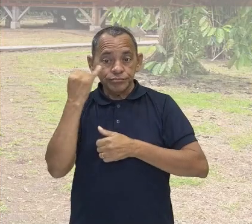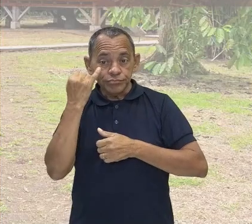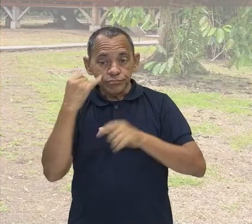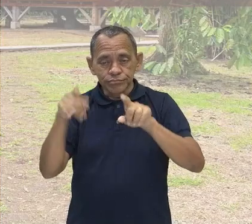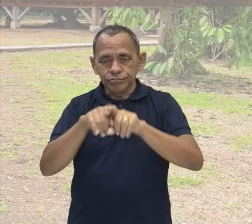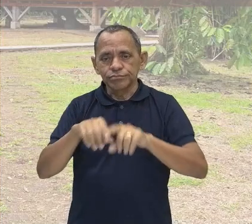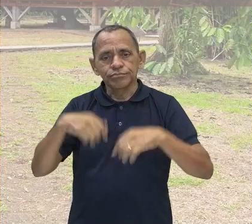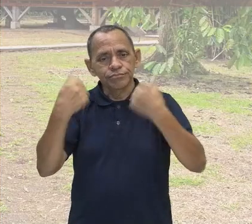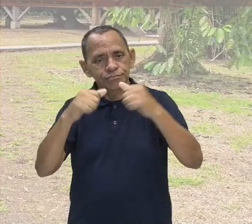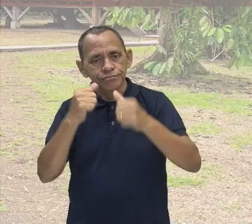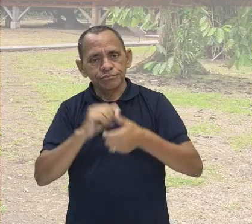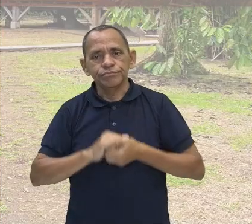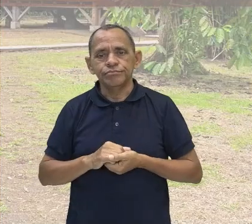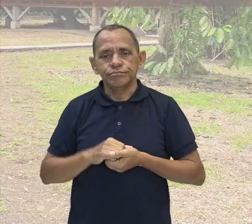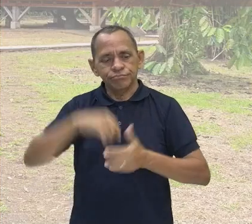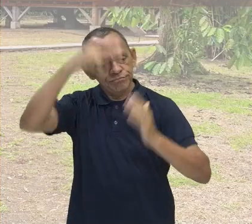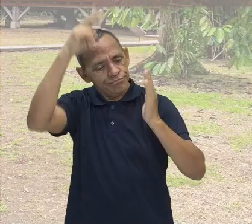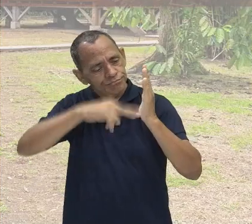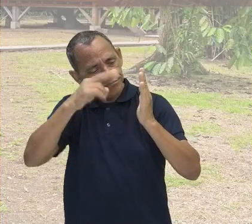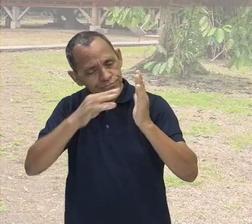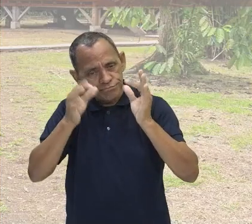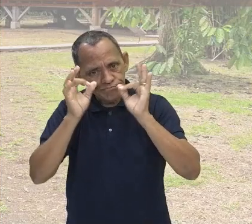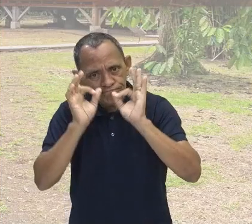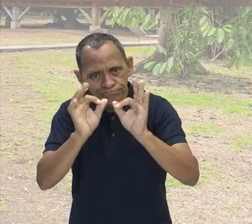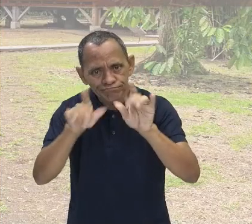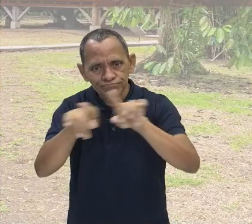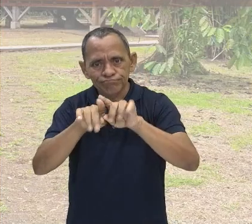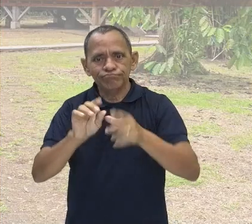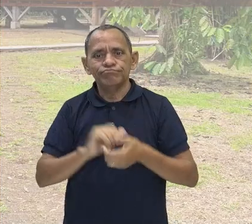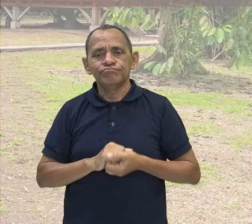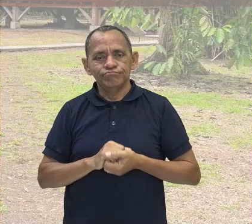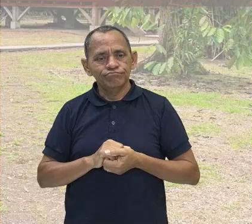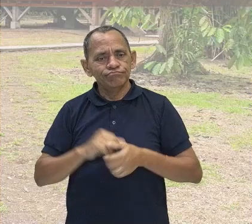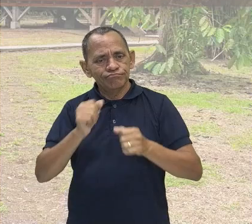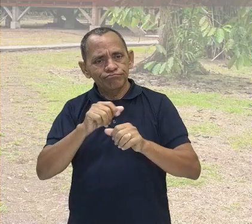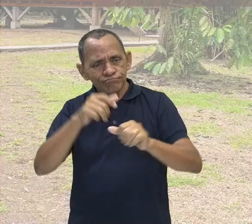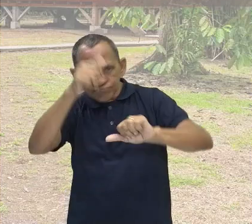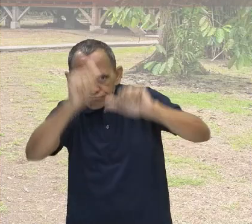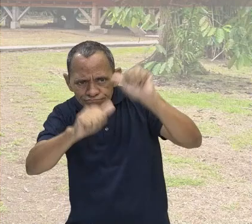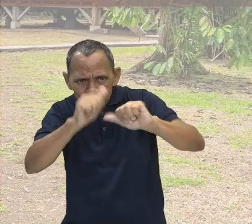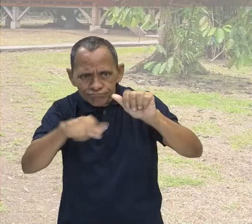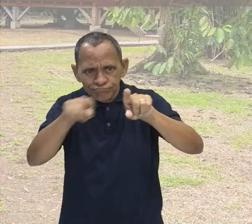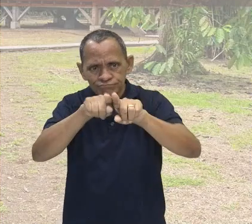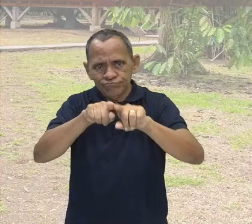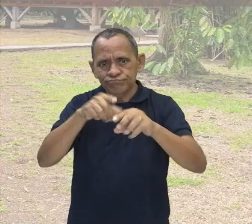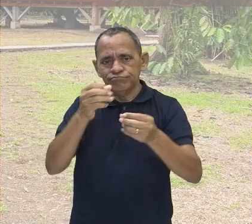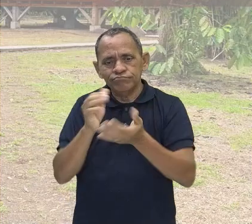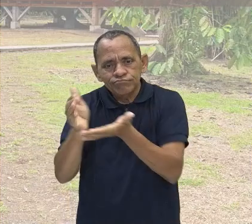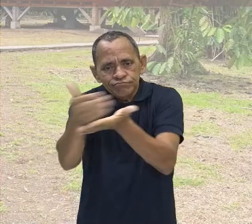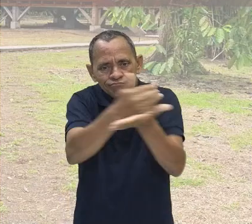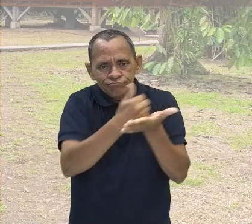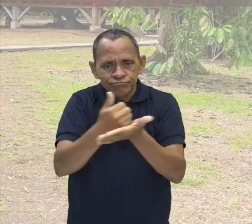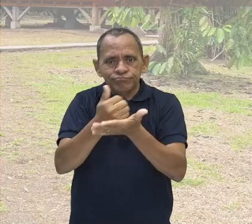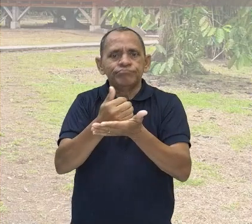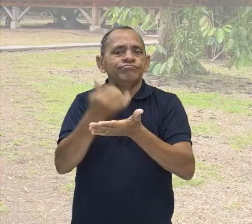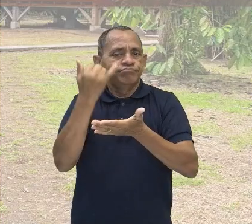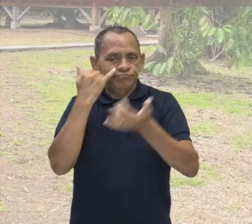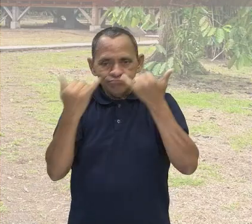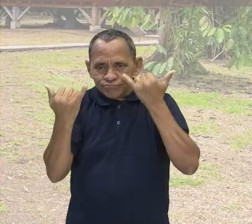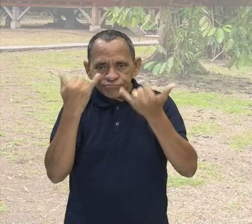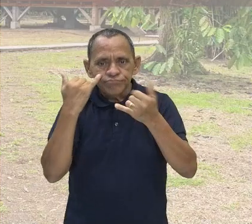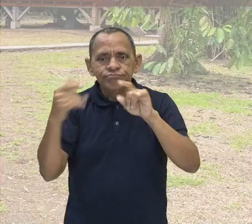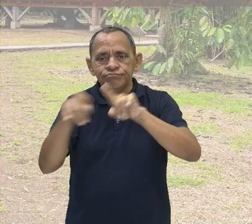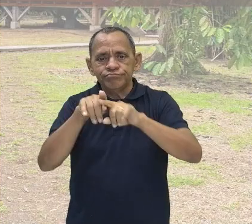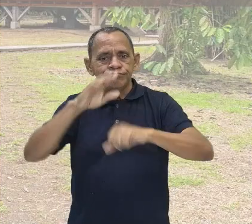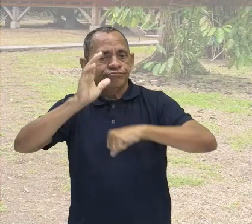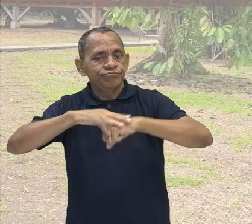leitura atenta e inferencial. Eu preciso fazer inferência, eu preciso interpretar, eu preciso captar aquela informação, mesmo